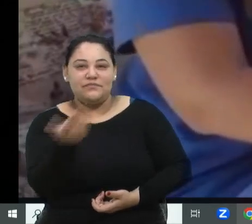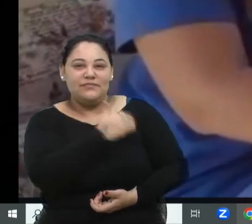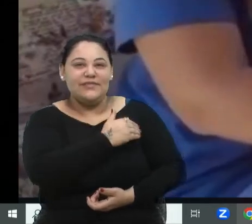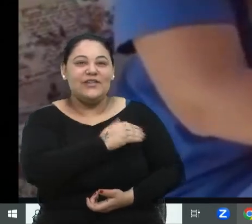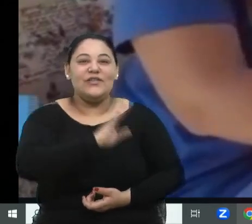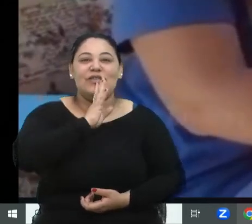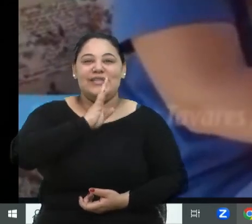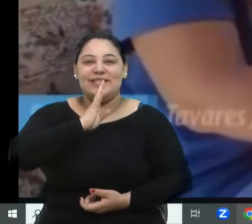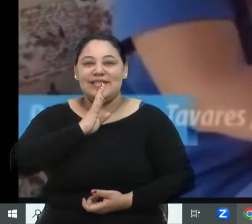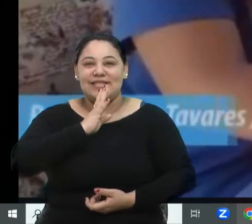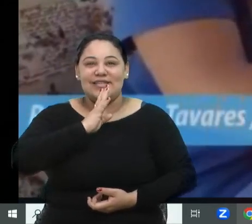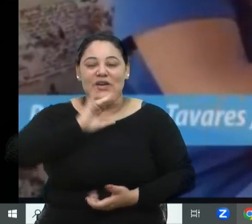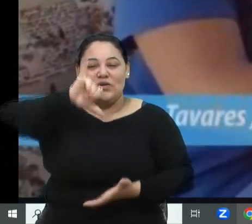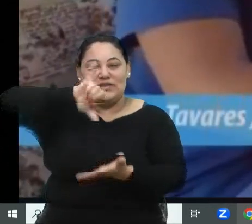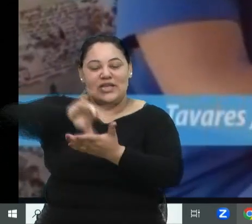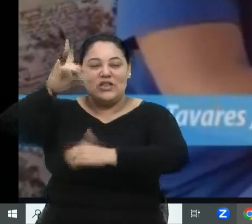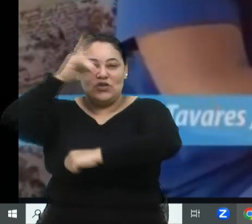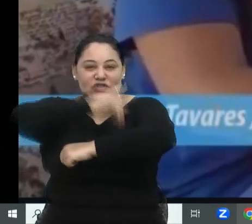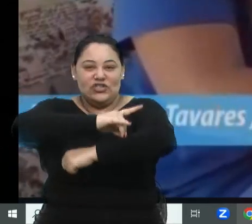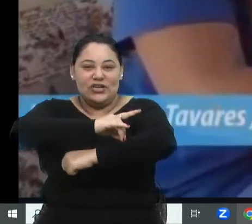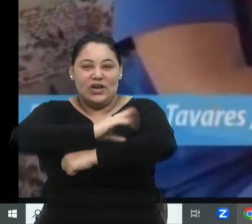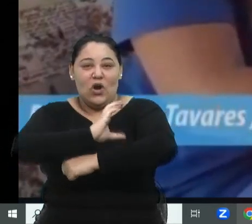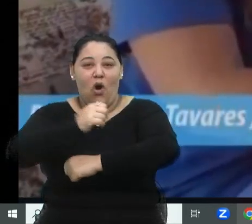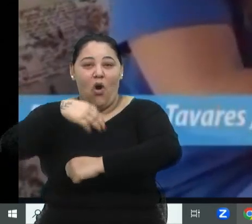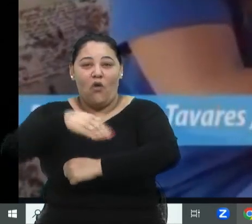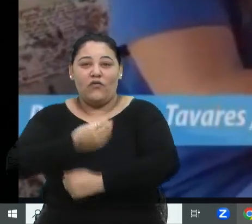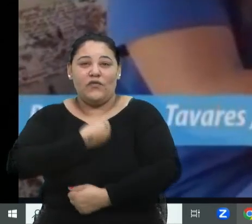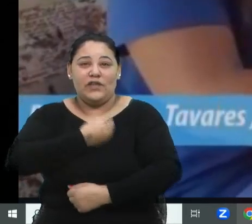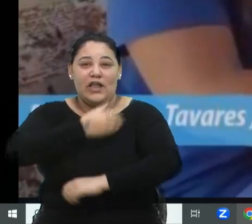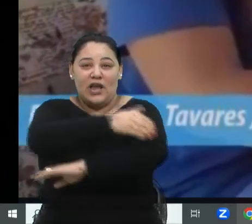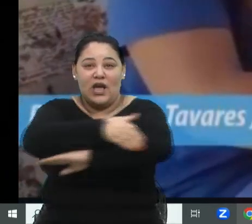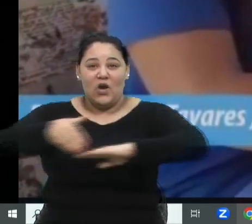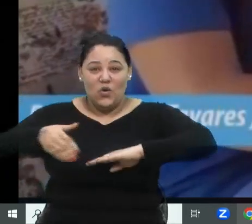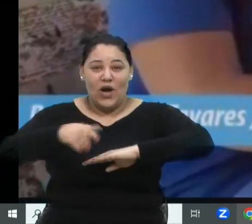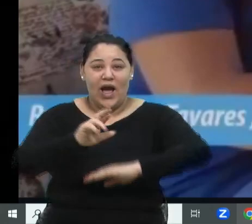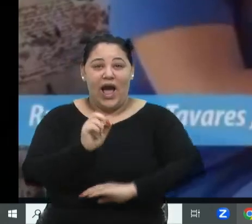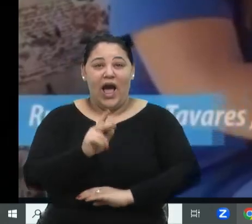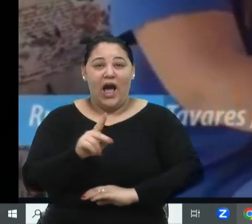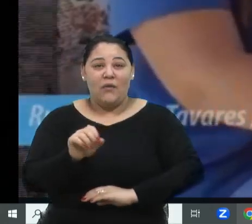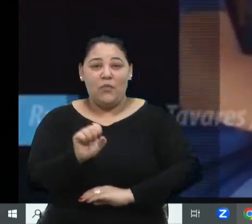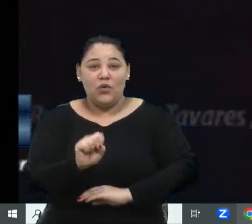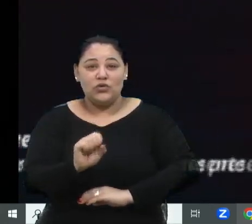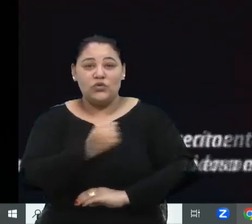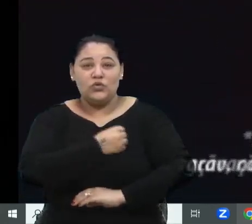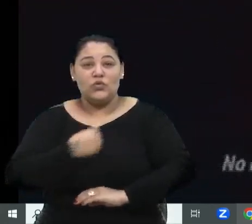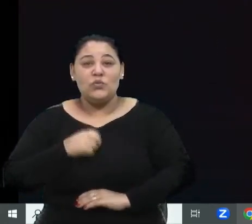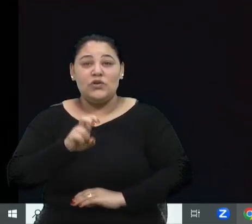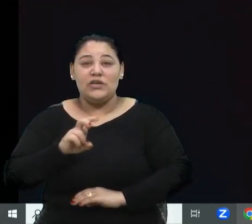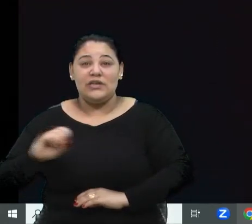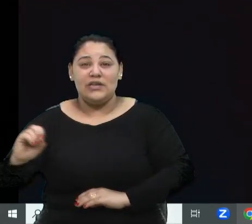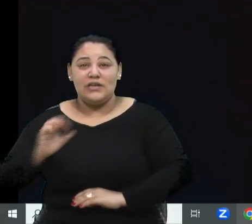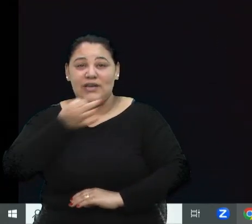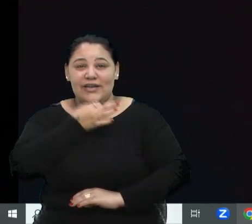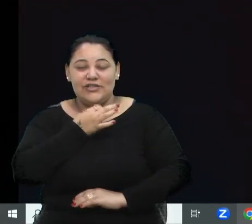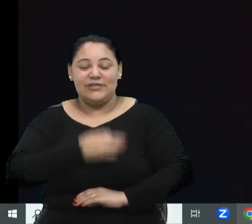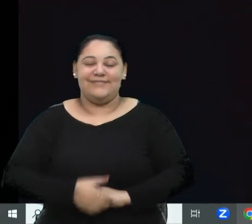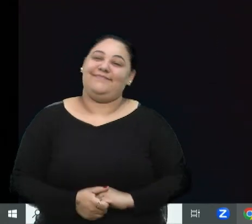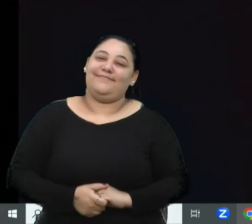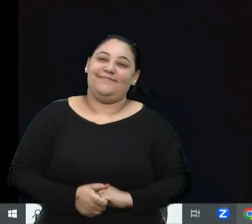Dia Convida fica localizado na rua Raposo Tavares, número 500, em Caxias do Sul.